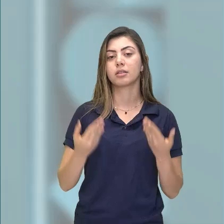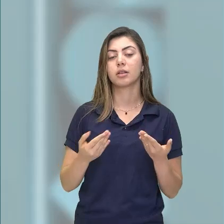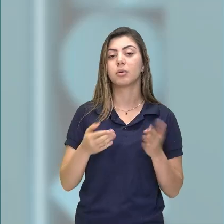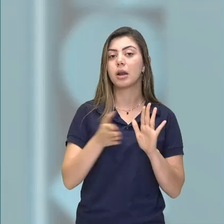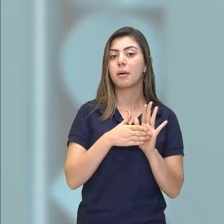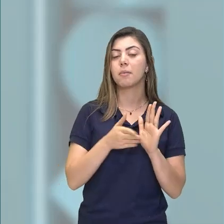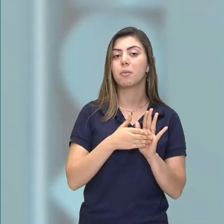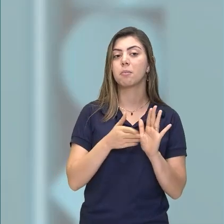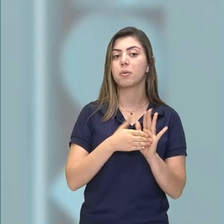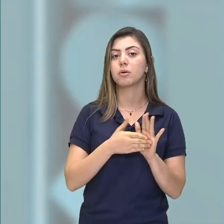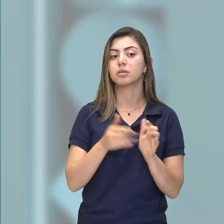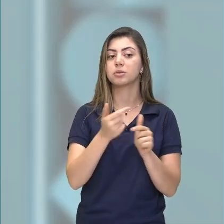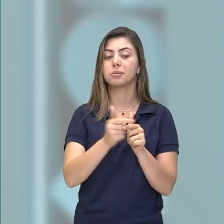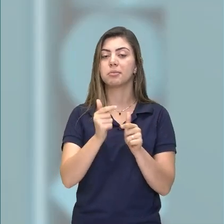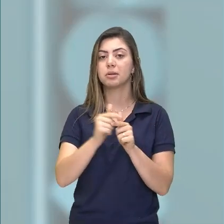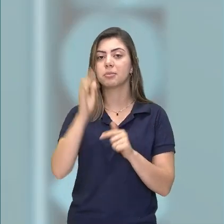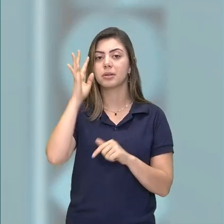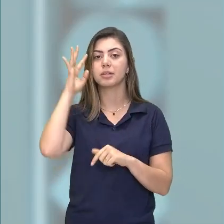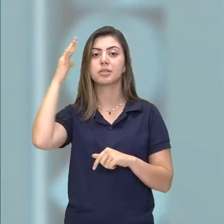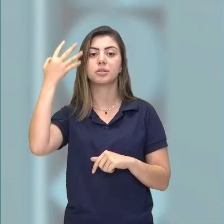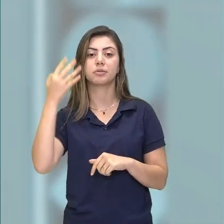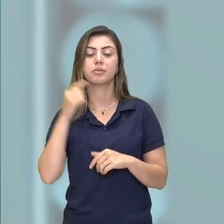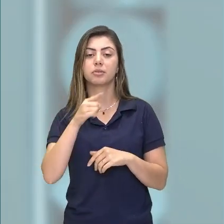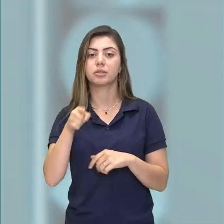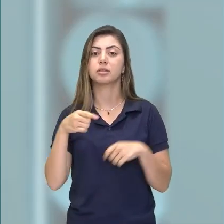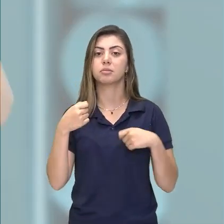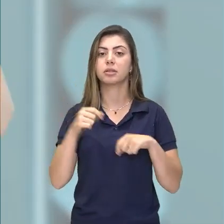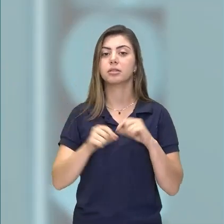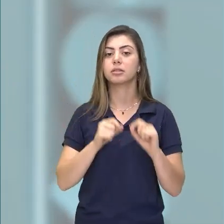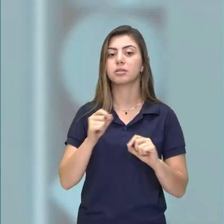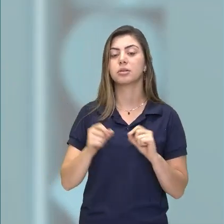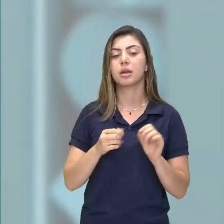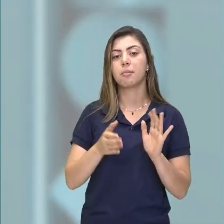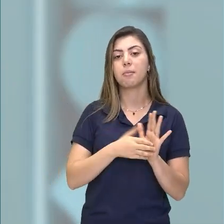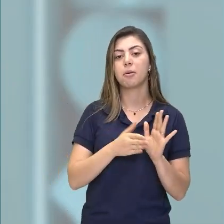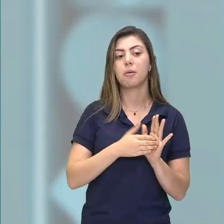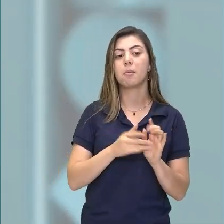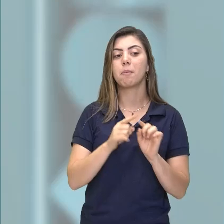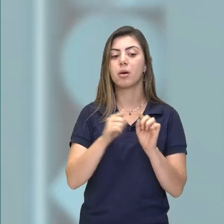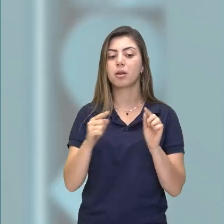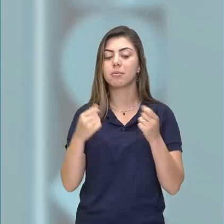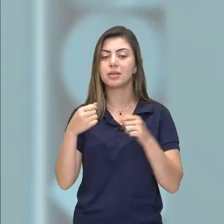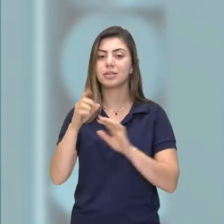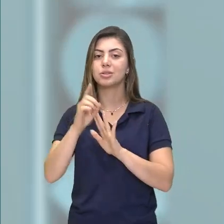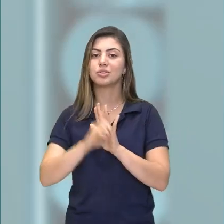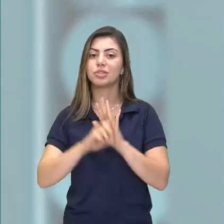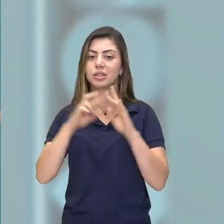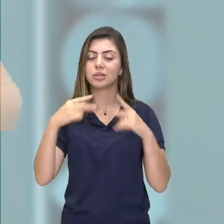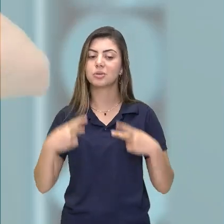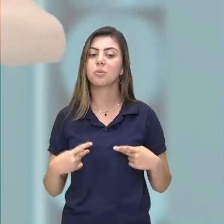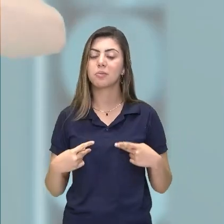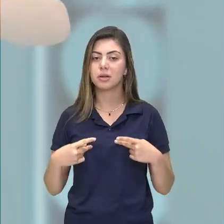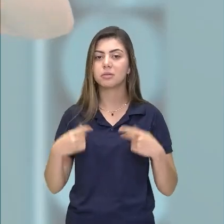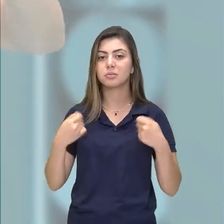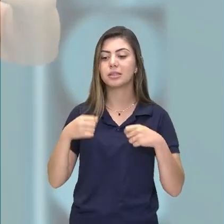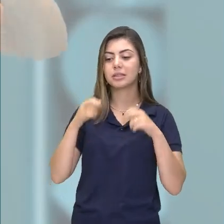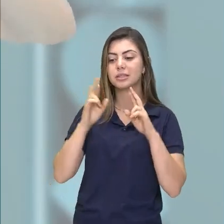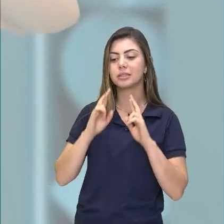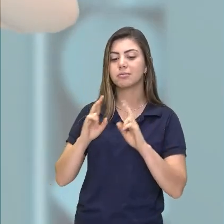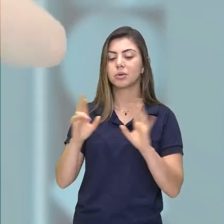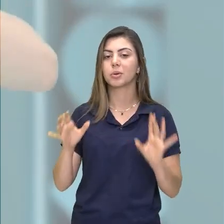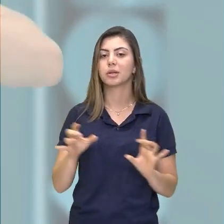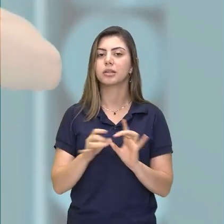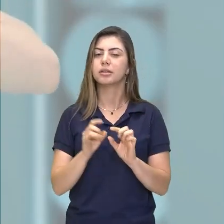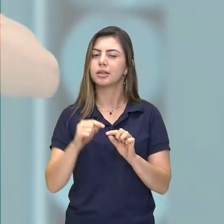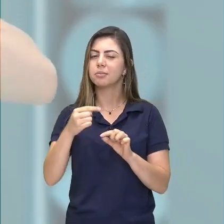proposta de intervenção, você tem que trazer uma proposta, mas que respeite aos direitos humanos. Depois a gente vai entender como